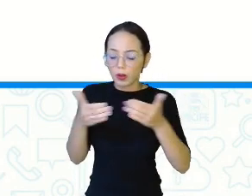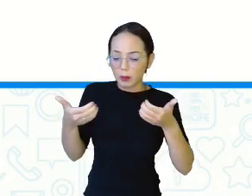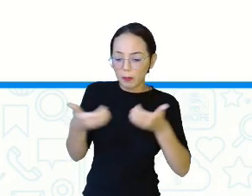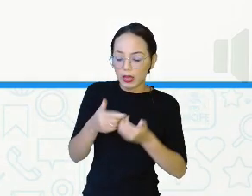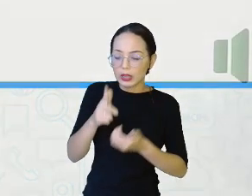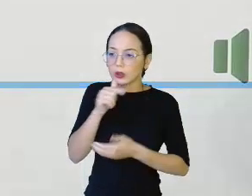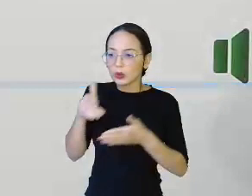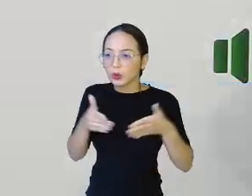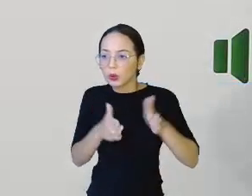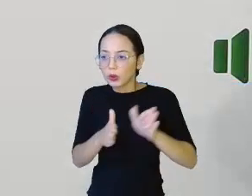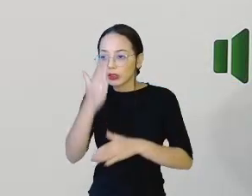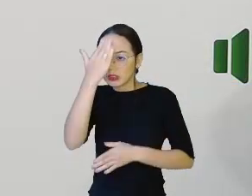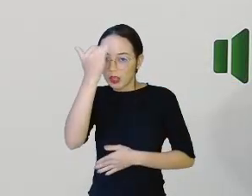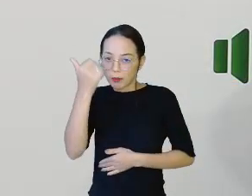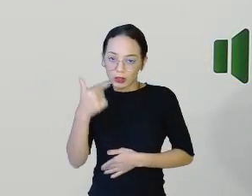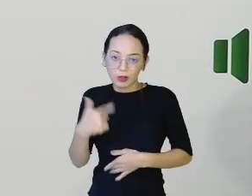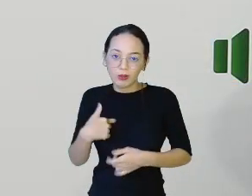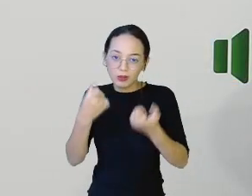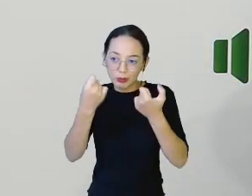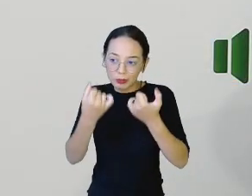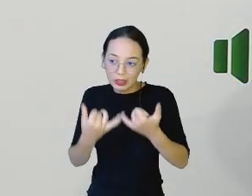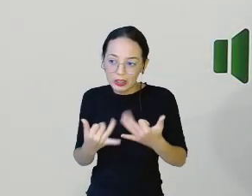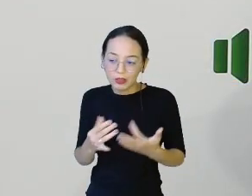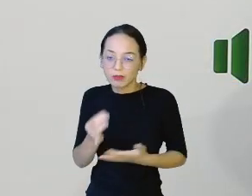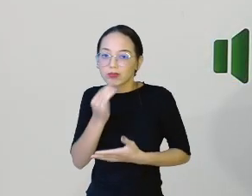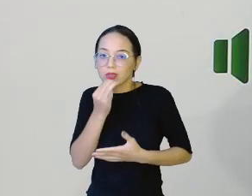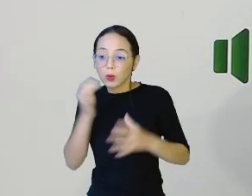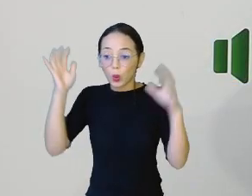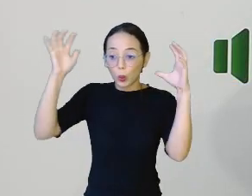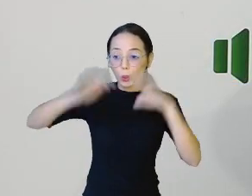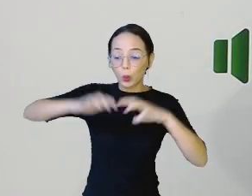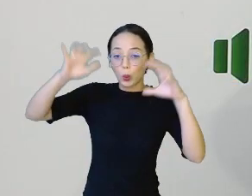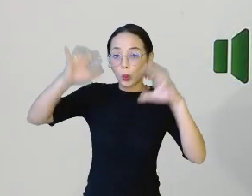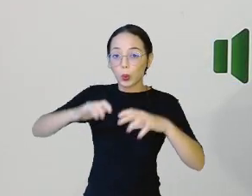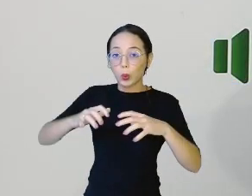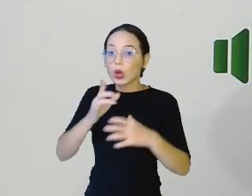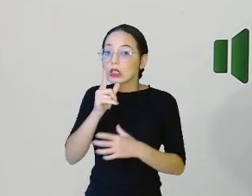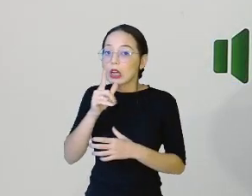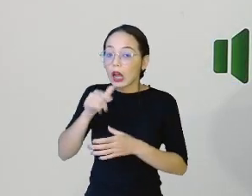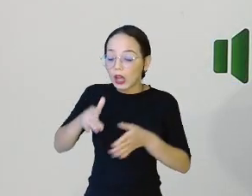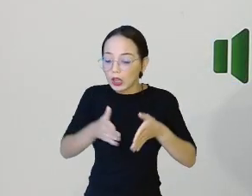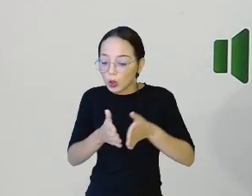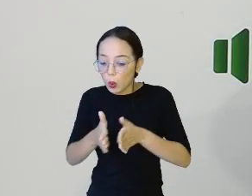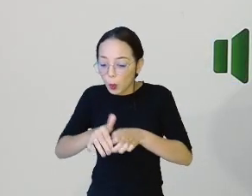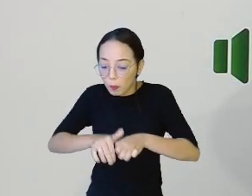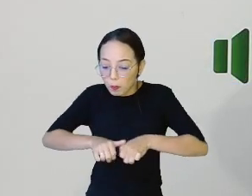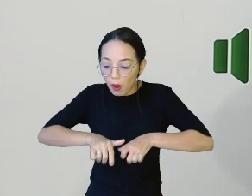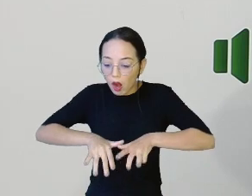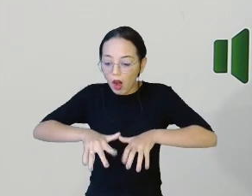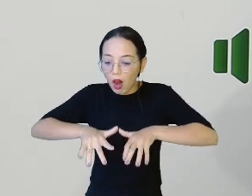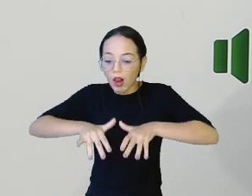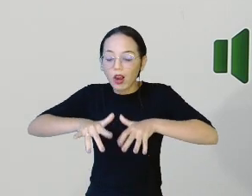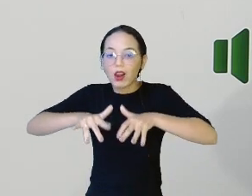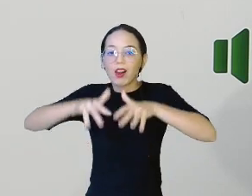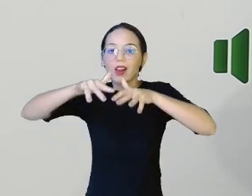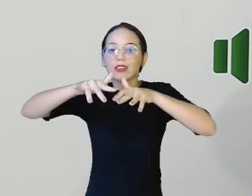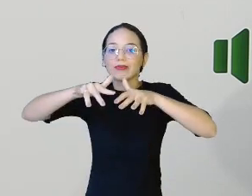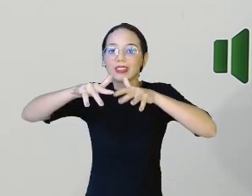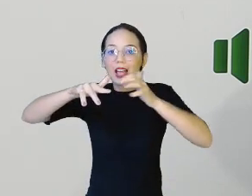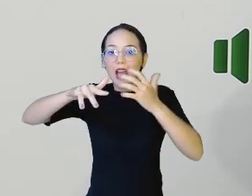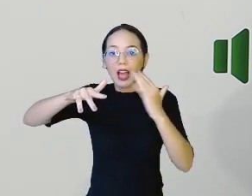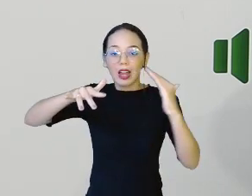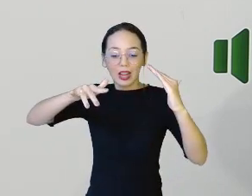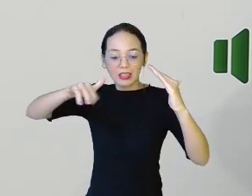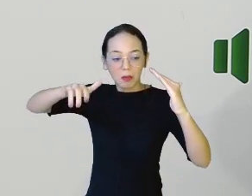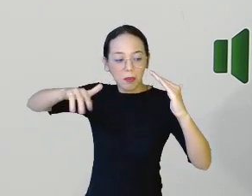rio sabe do que eu estou falando aqui. Quando chove e o rio sobe ali o volume de águas, a água termina entrando na casa